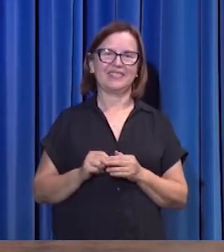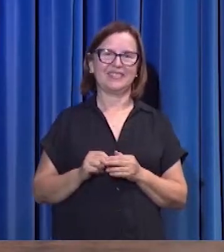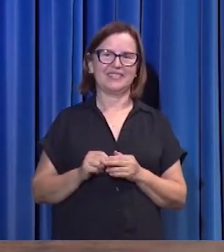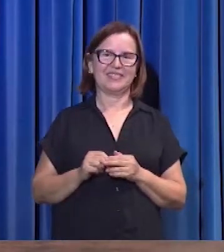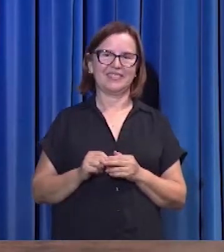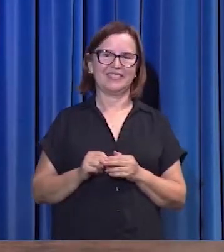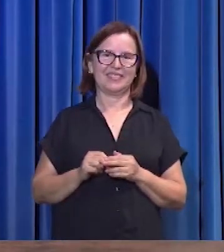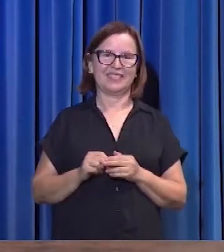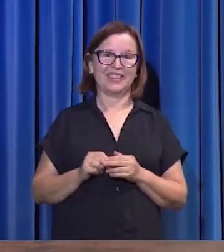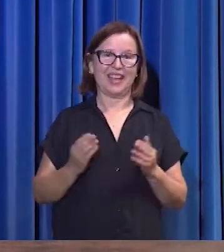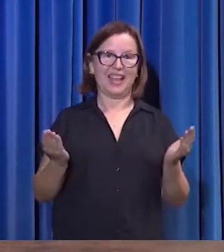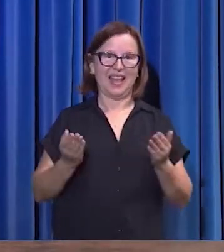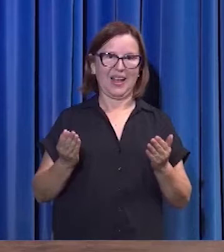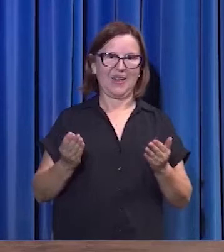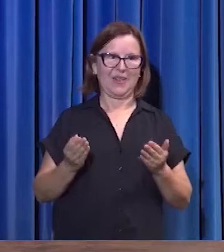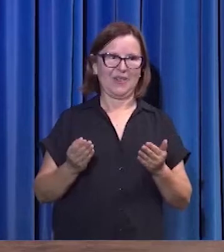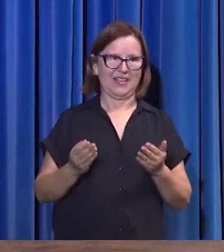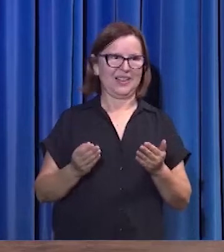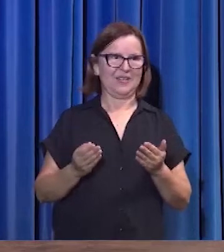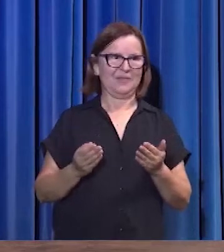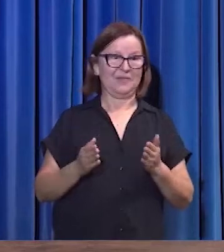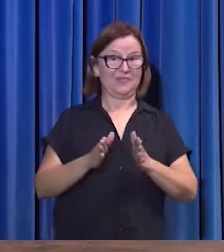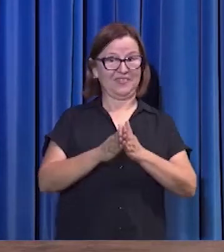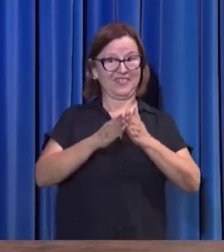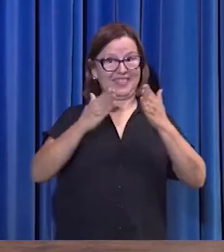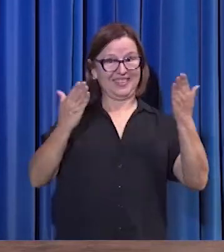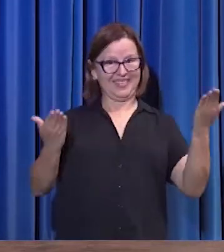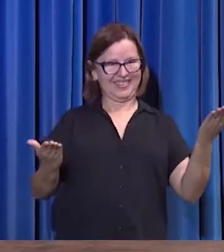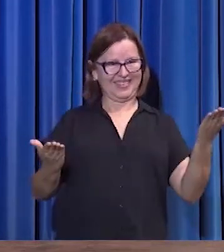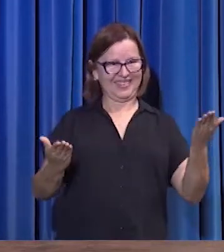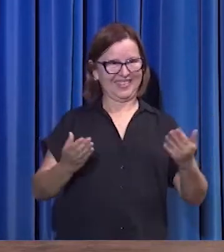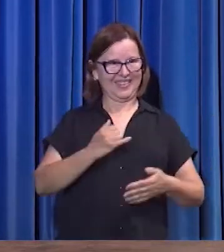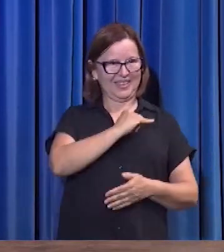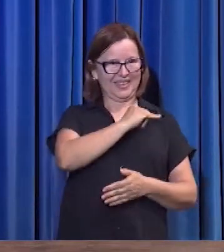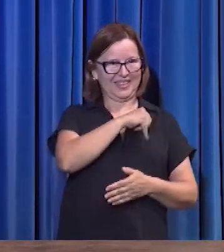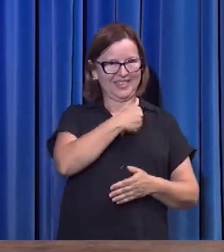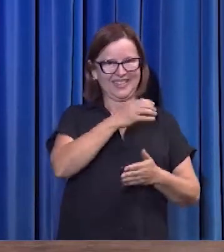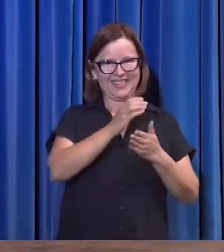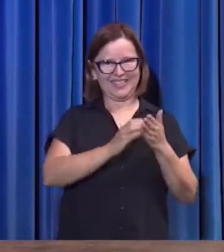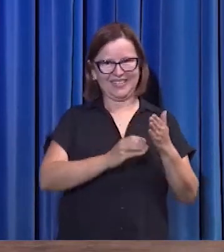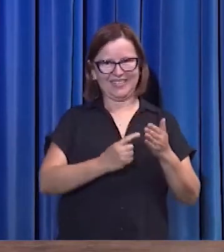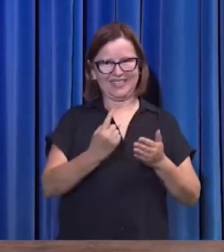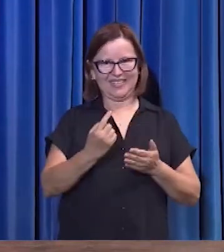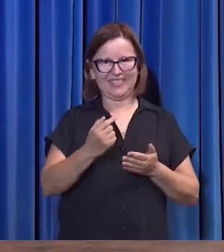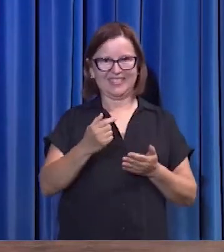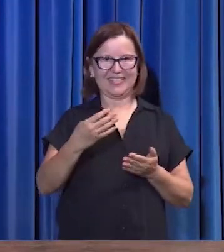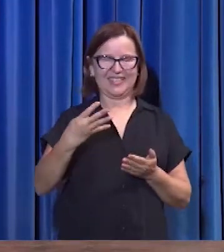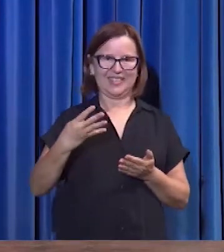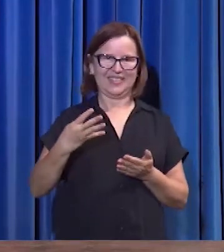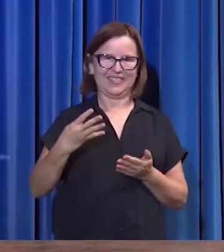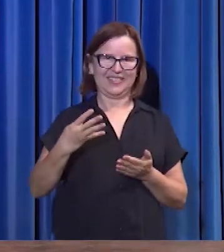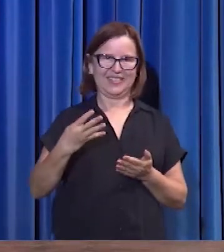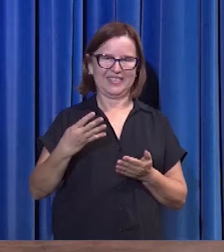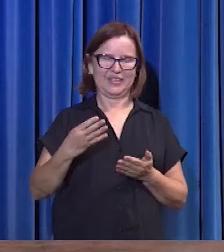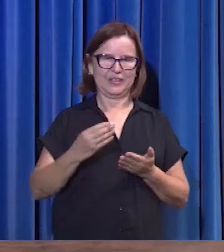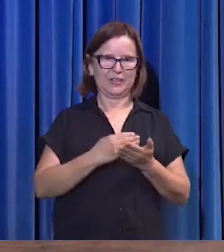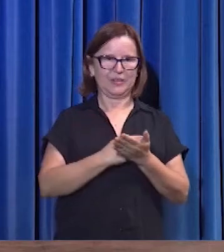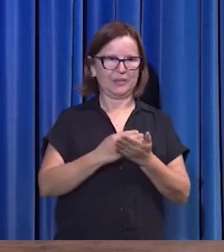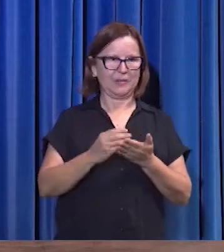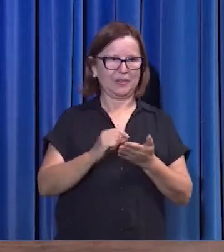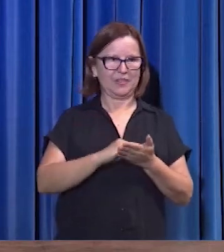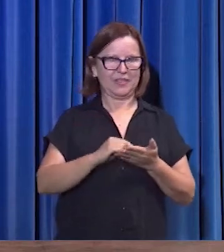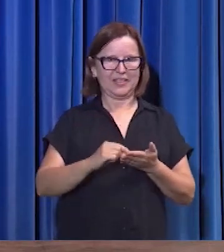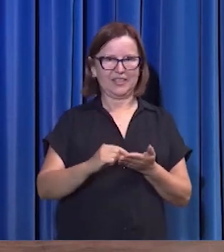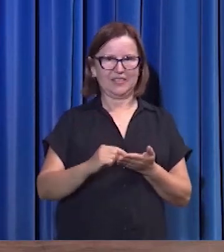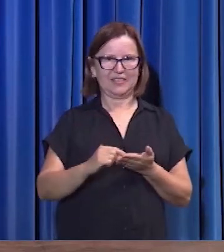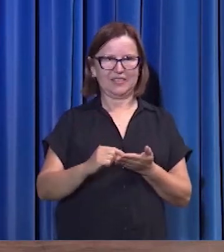Vamos para o texto bíblico de João, capítulo 14, a partir dos